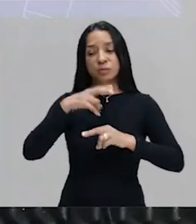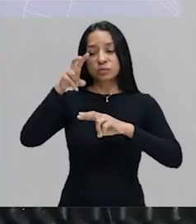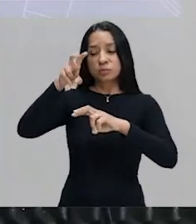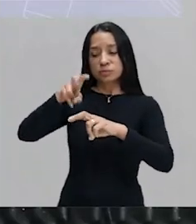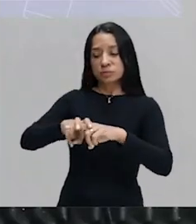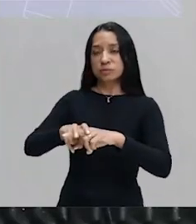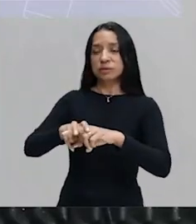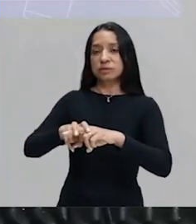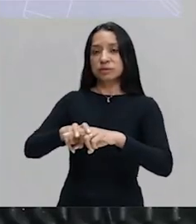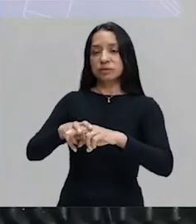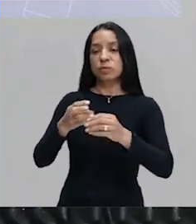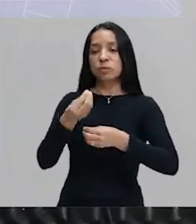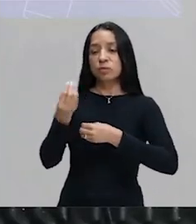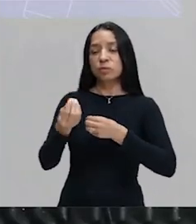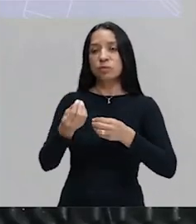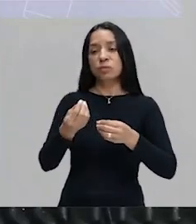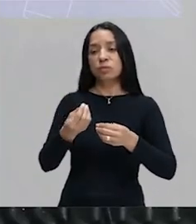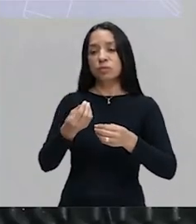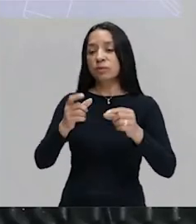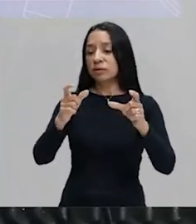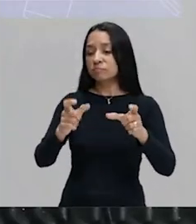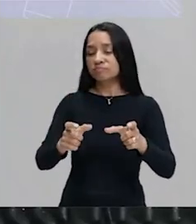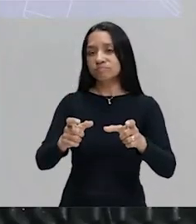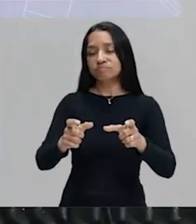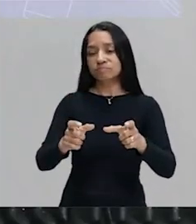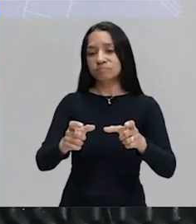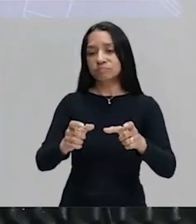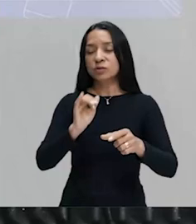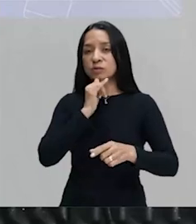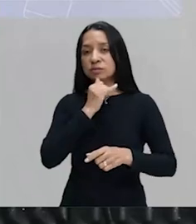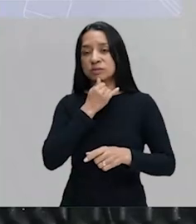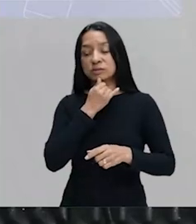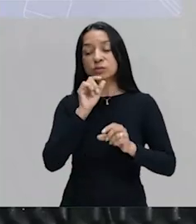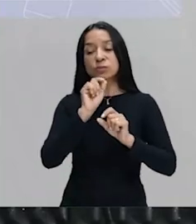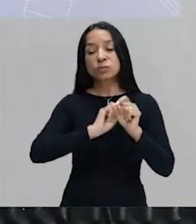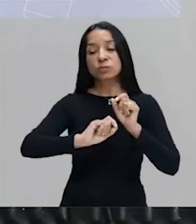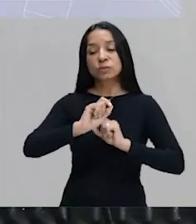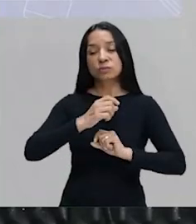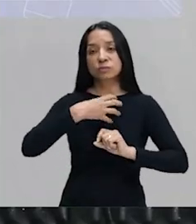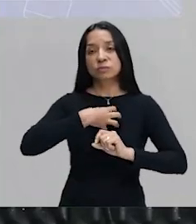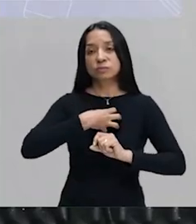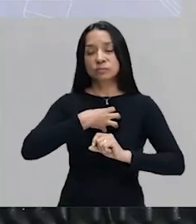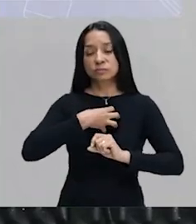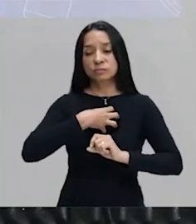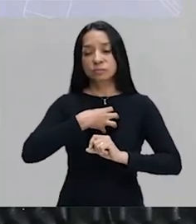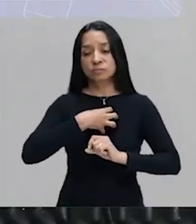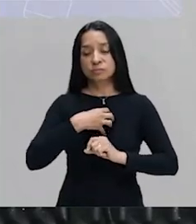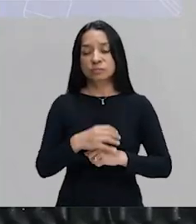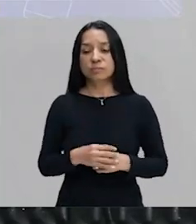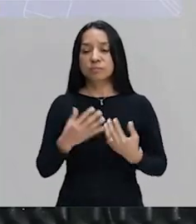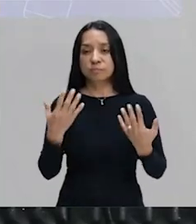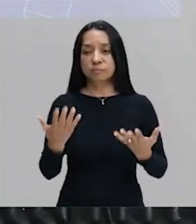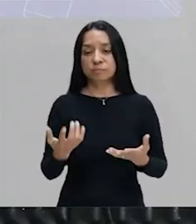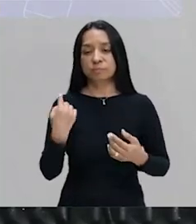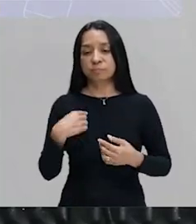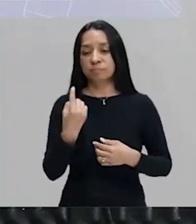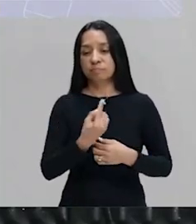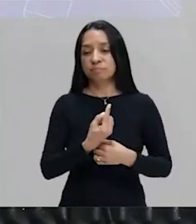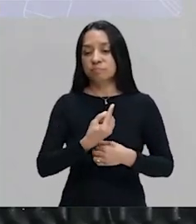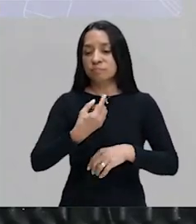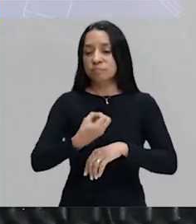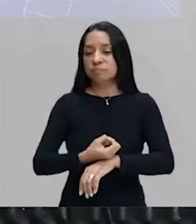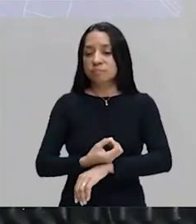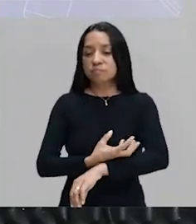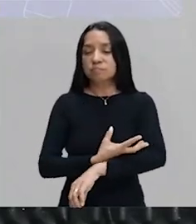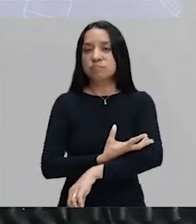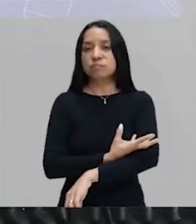então é a forma como eu me encontro, eu estou triste, é o que eu estou sentindo, tá? Então, nossas